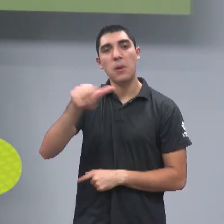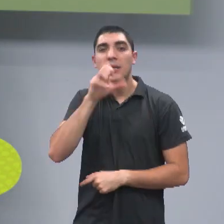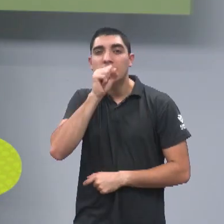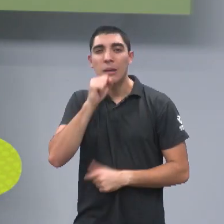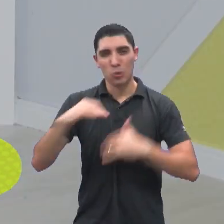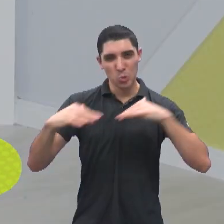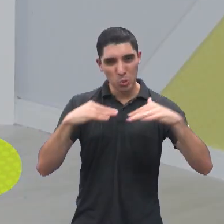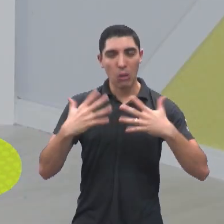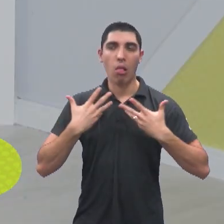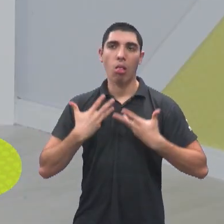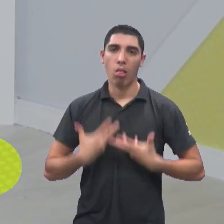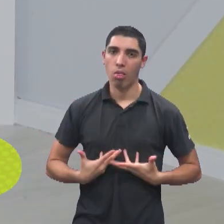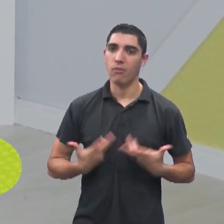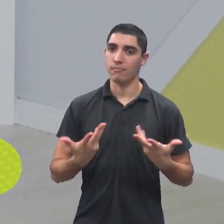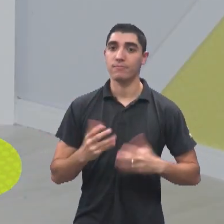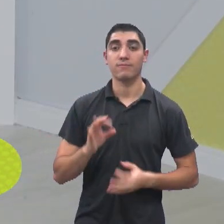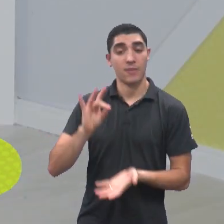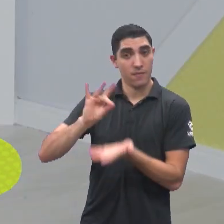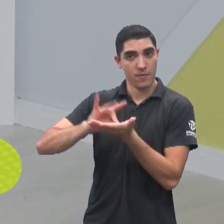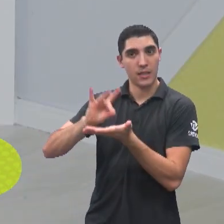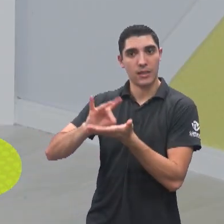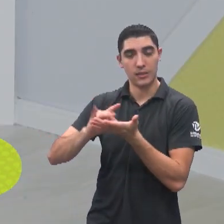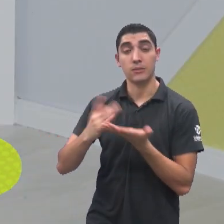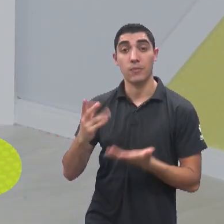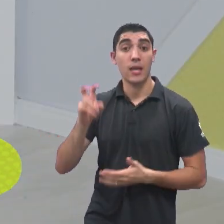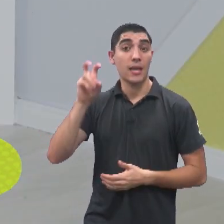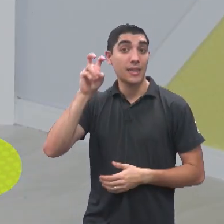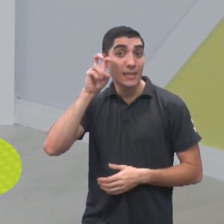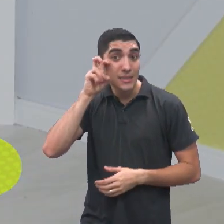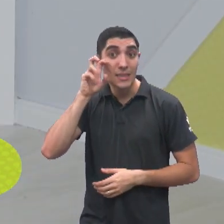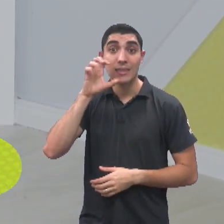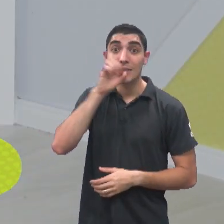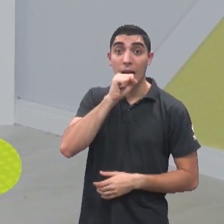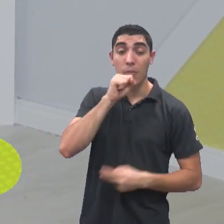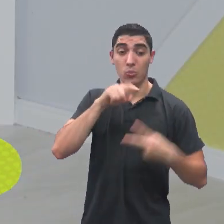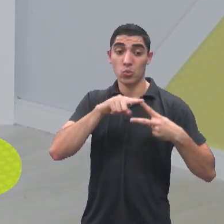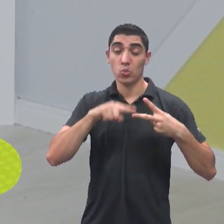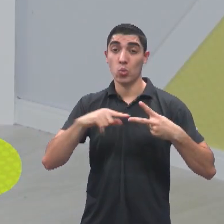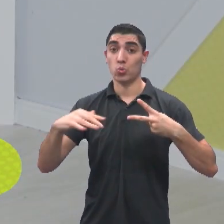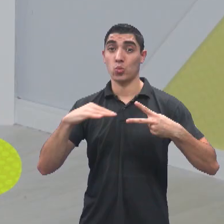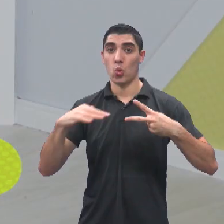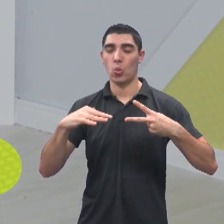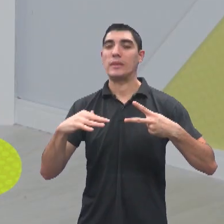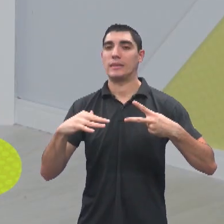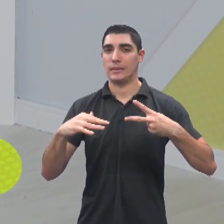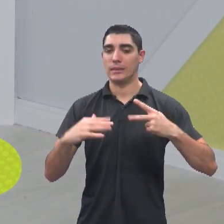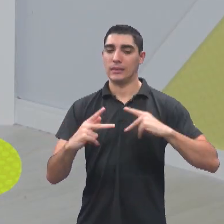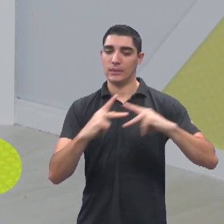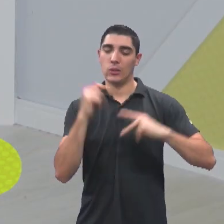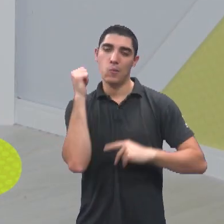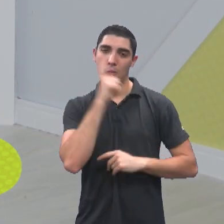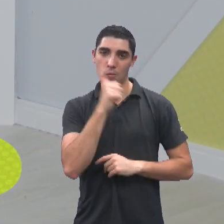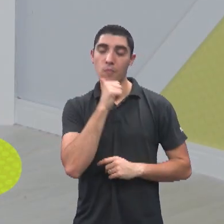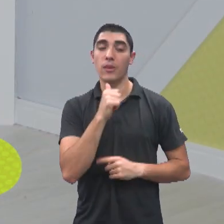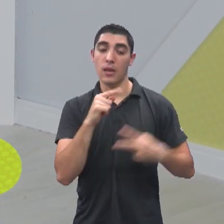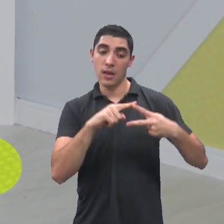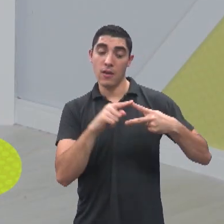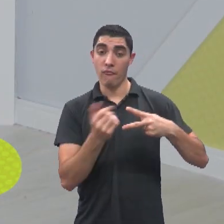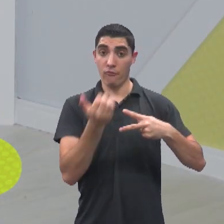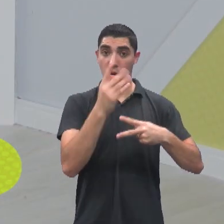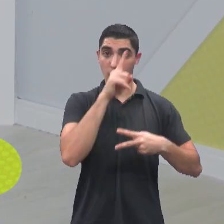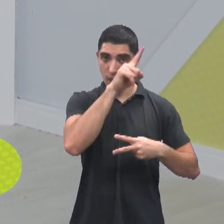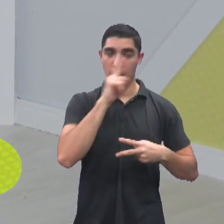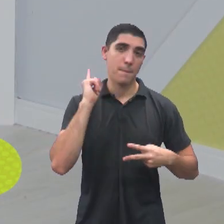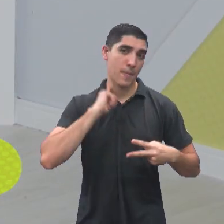Liga Nacional. Pois é, vamos acompanhar então quinta e sábado, 2 jogos importantes para a equipe do São José. Primeiro fora, depois contra o